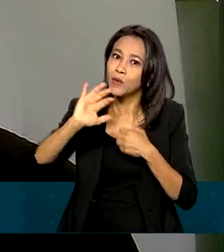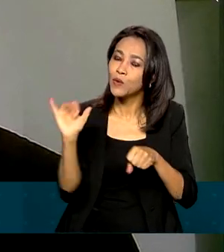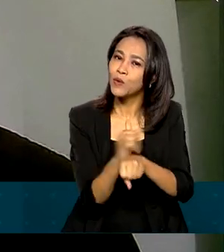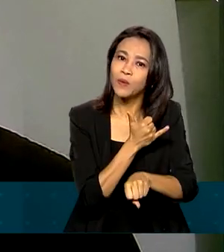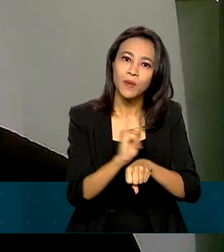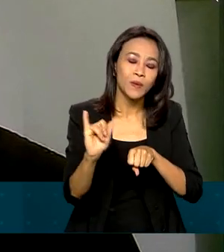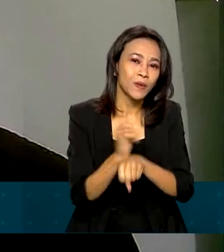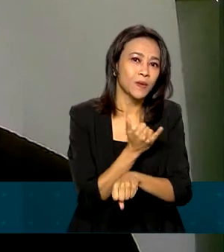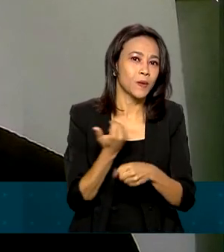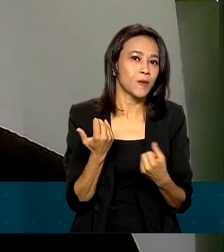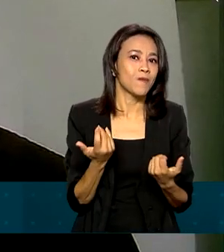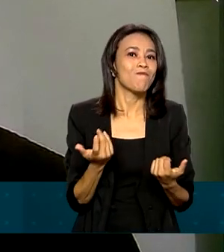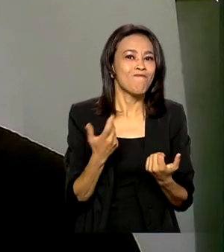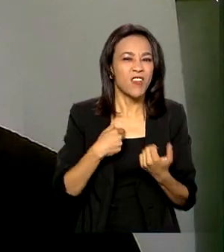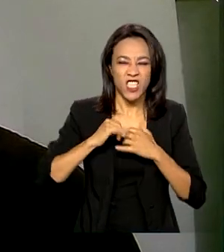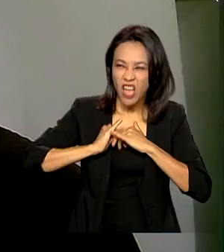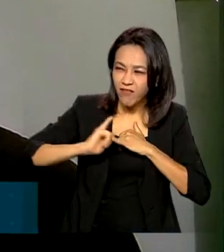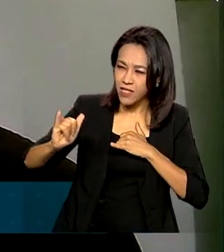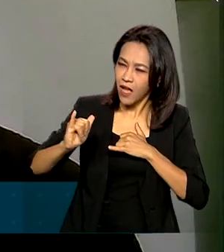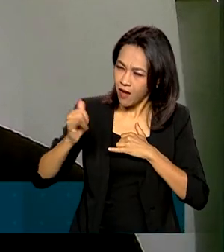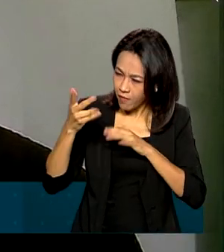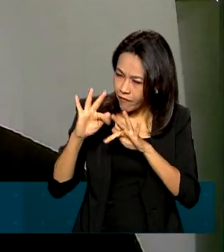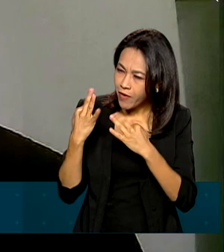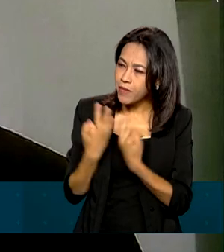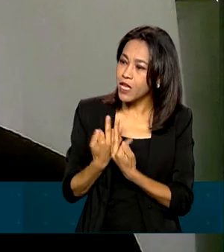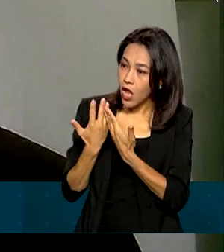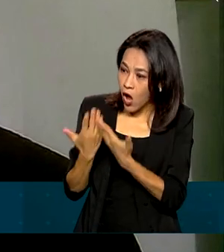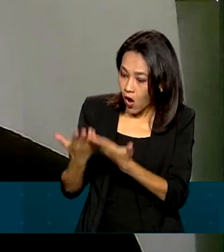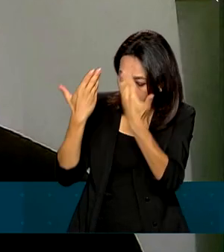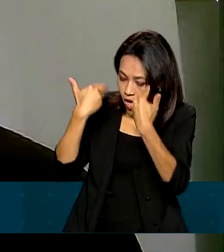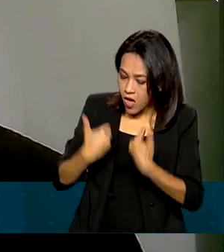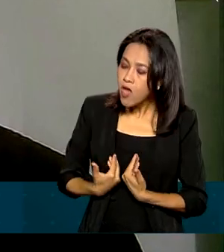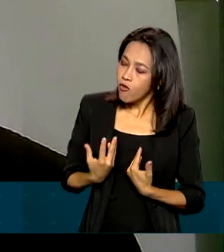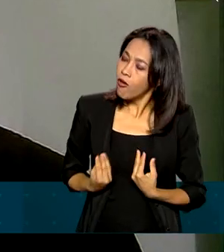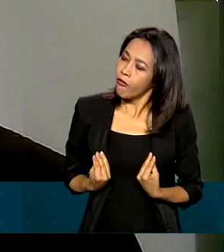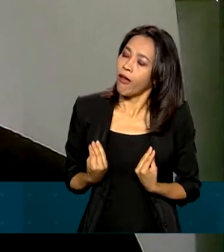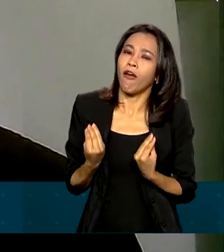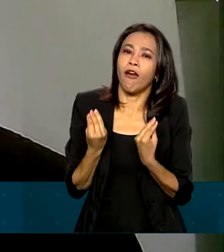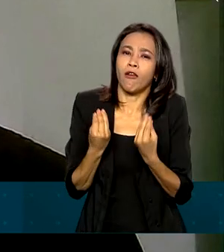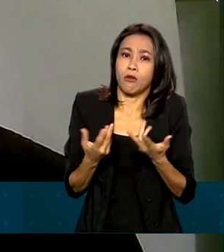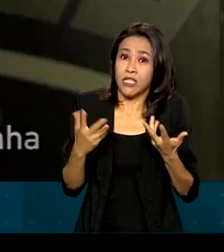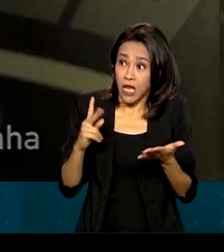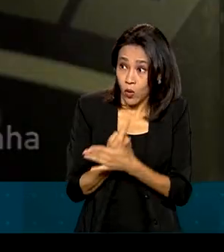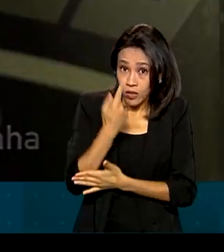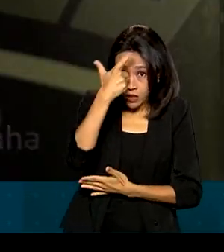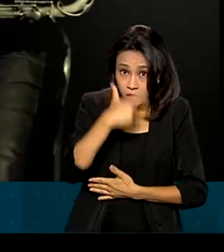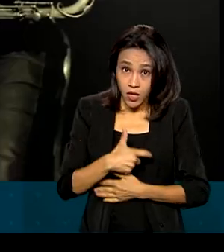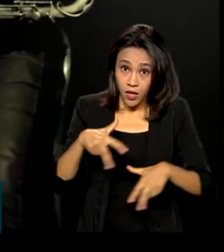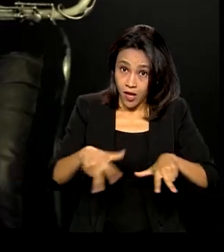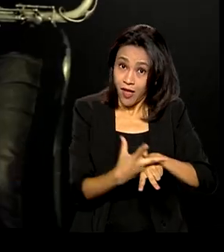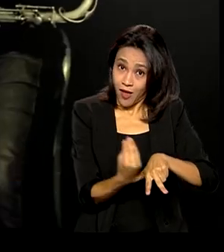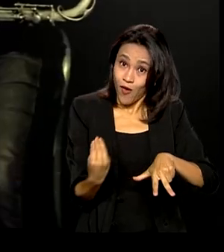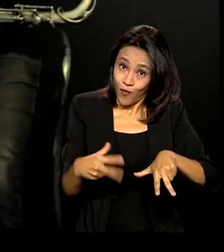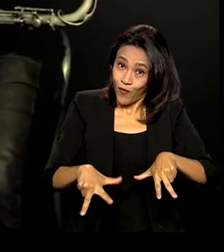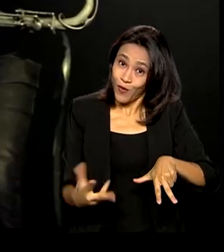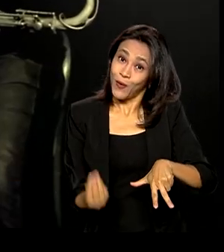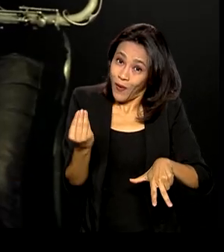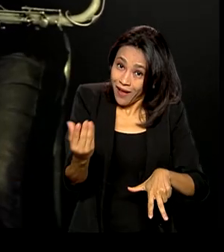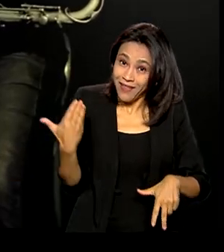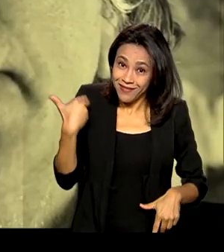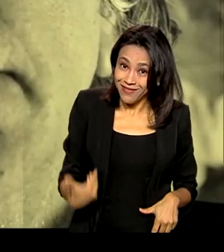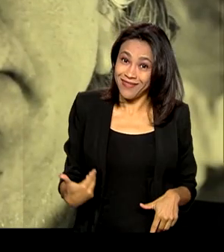fala para a tua família dizendo assim, olha, eu sou doador, se acontecer alguma coisa, libera.